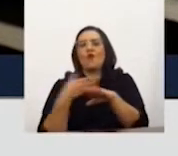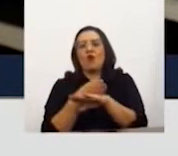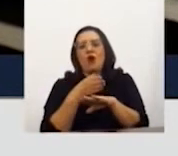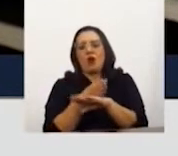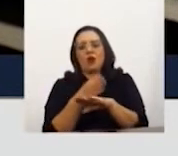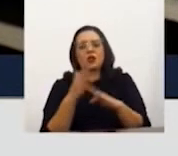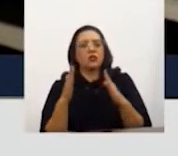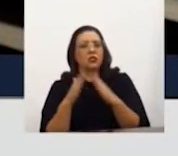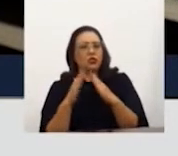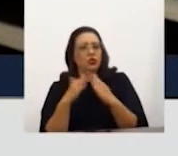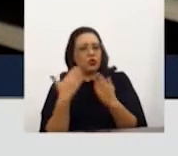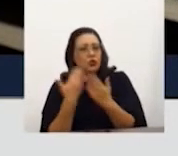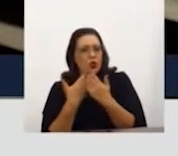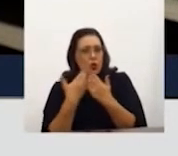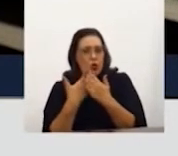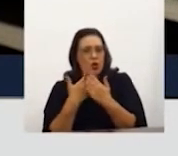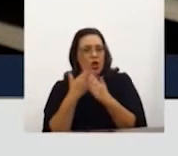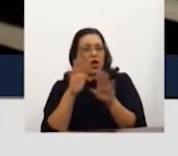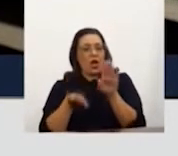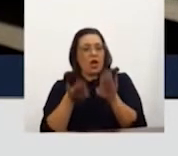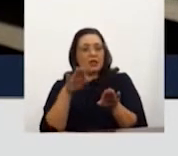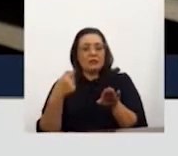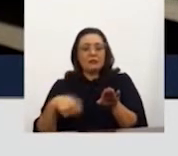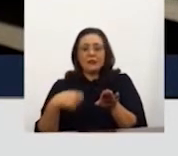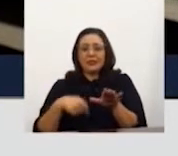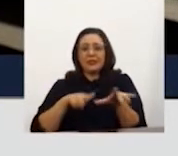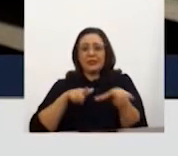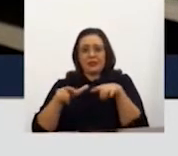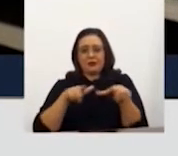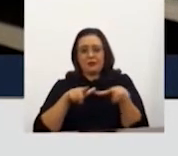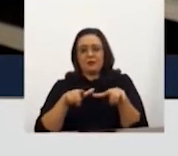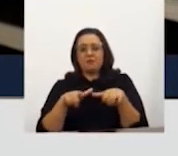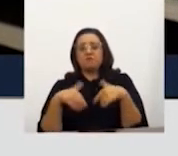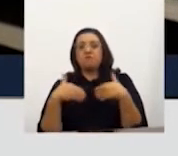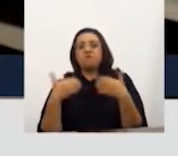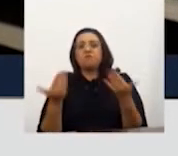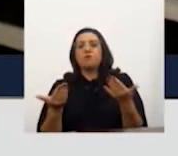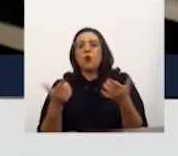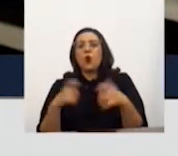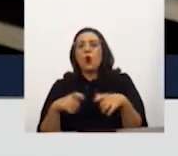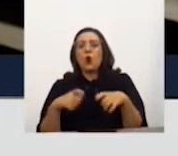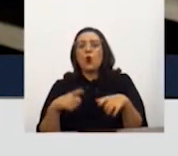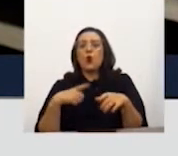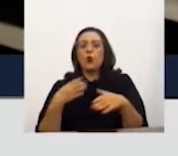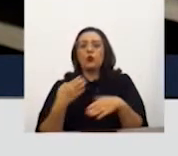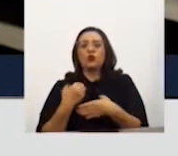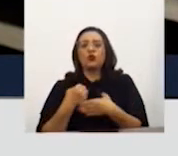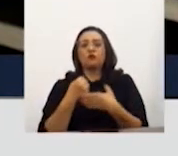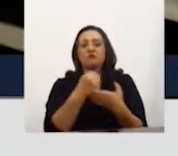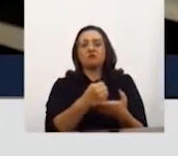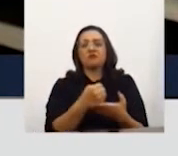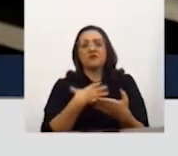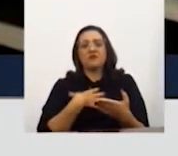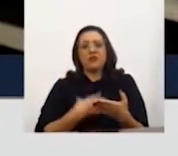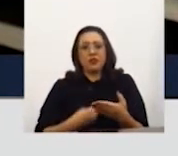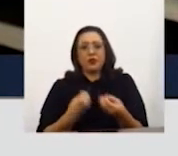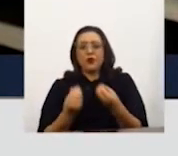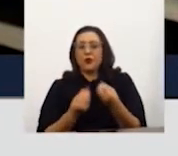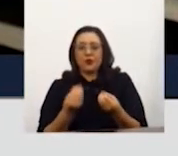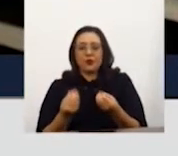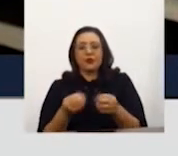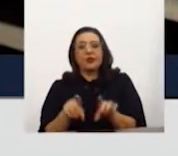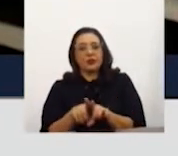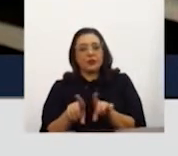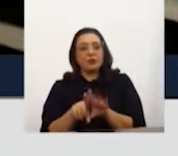e até à comunidade, que às vezes tem que trabalhar, não tem onde deixar seus filhos. E nós acreditamos que através dessa